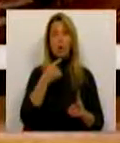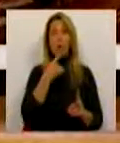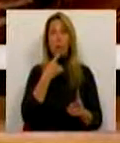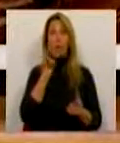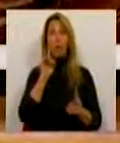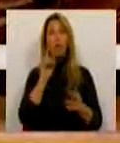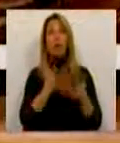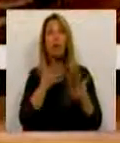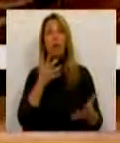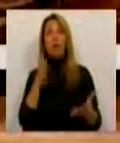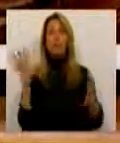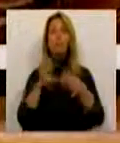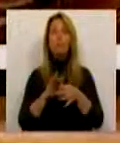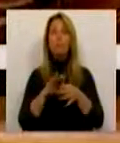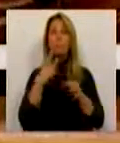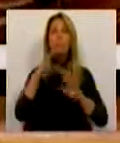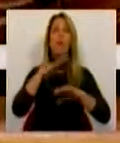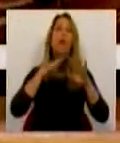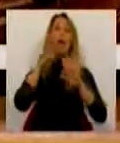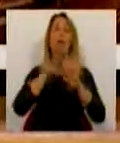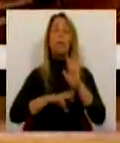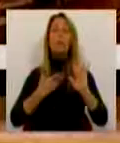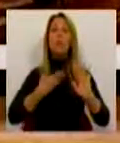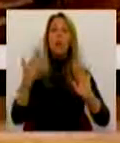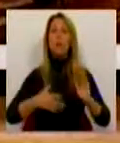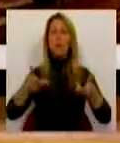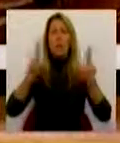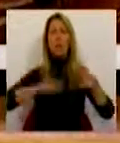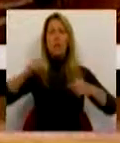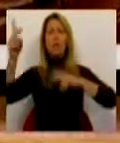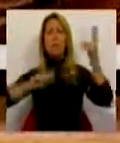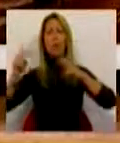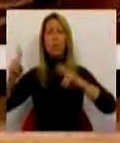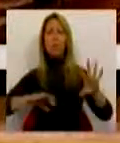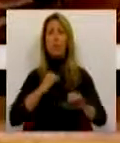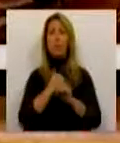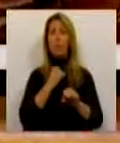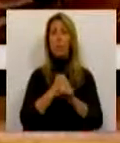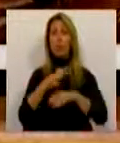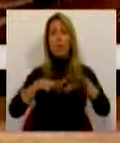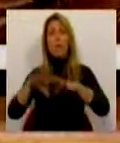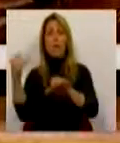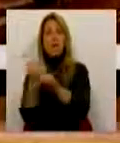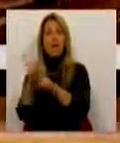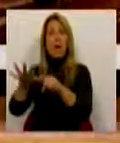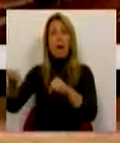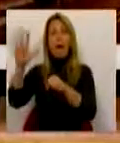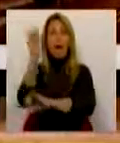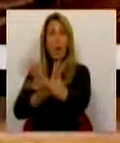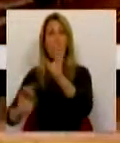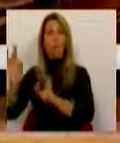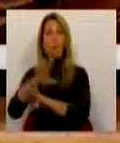com elevada relevância do ponto de vista da regulação do direito de livre circulação de trabalhadores, de prestação de serviços no espaço europeu e